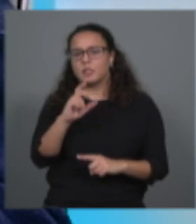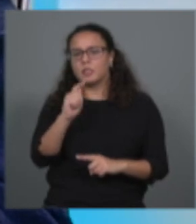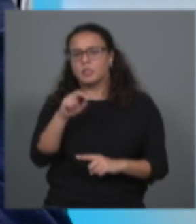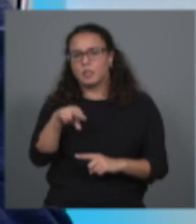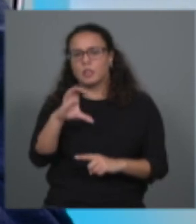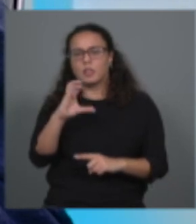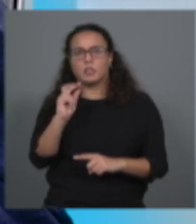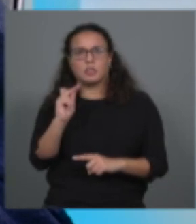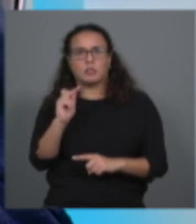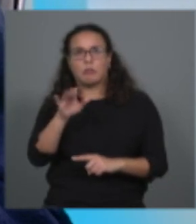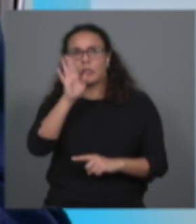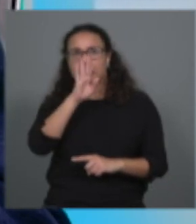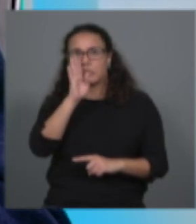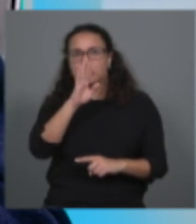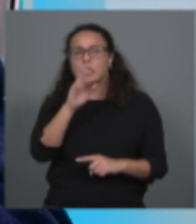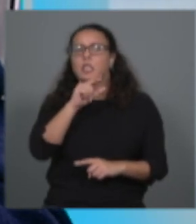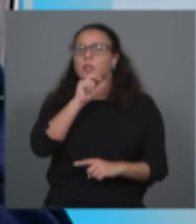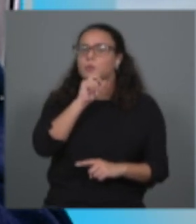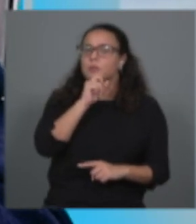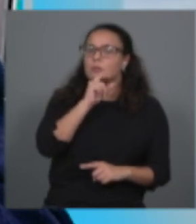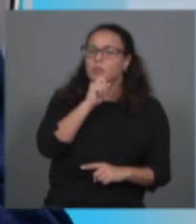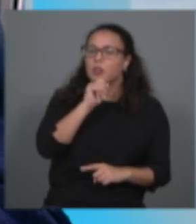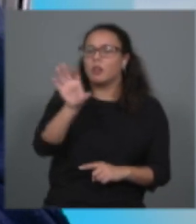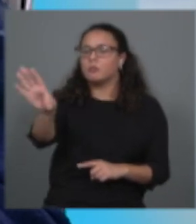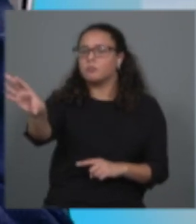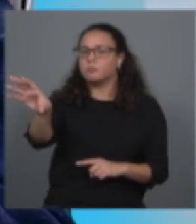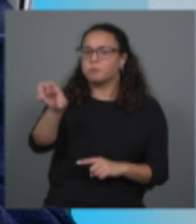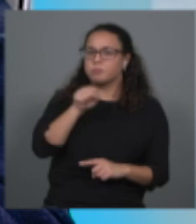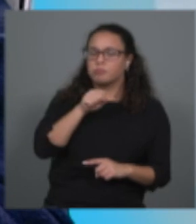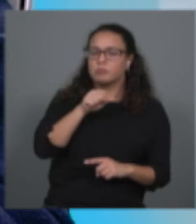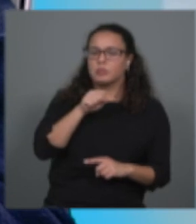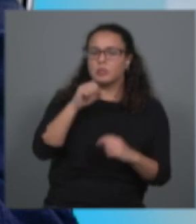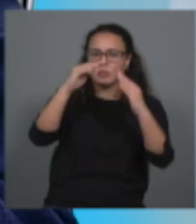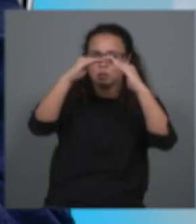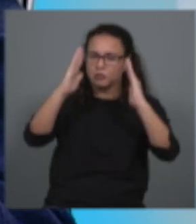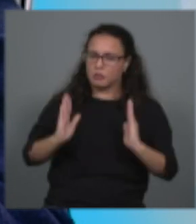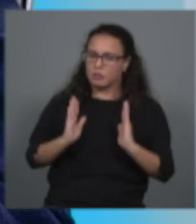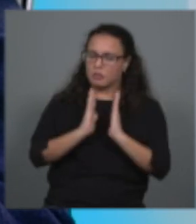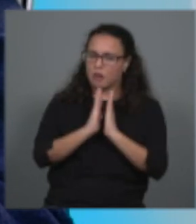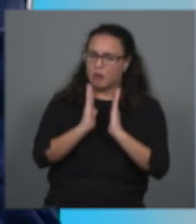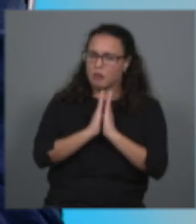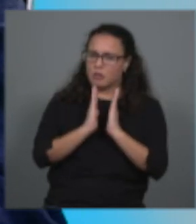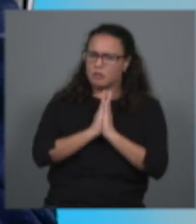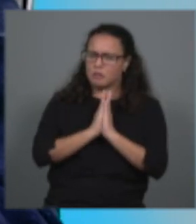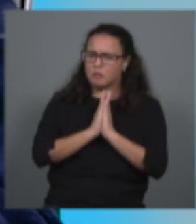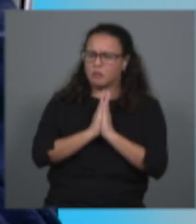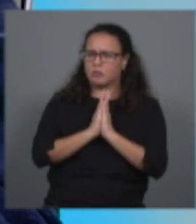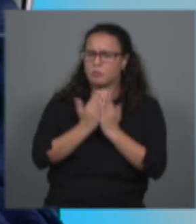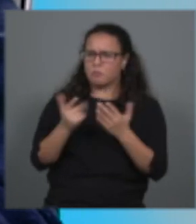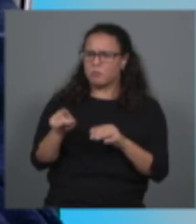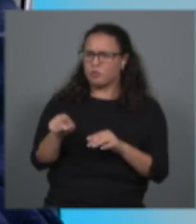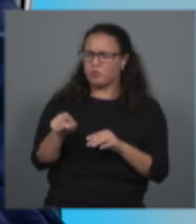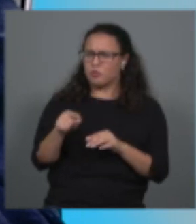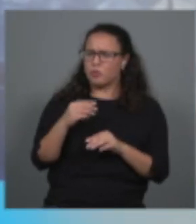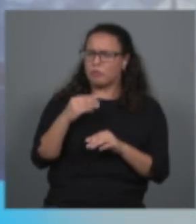confessado, se os podia levar à igreja paroquial. E quem o recebeu disse: mas o senhor padre sabe o que está a